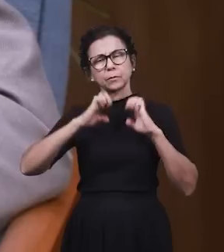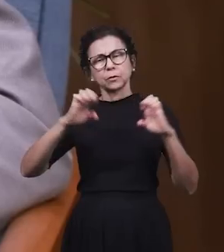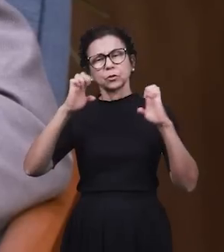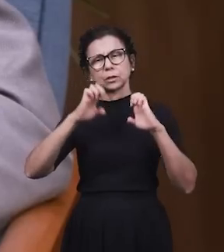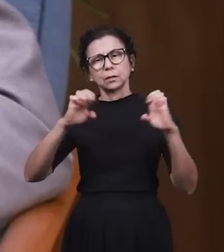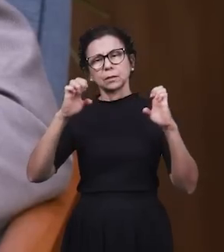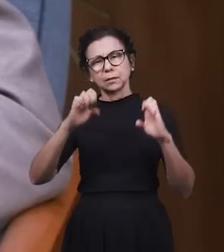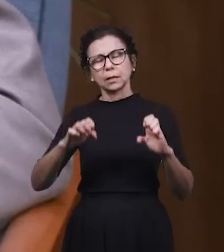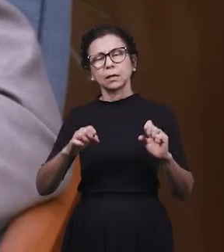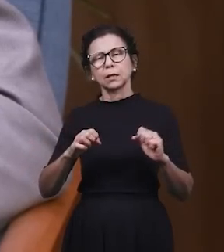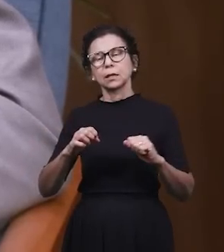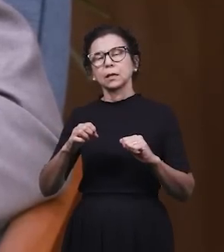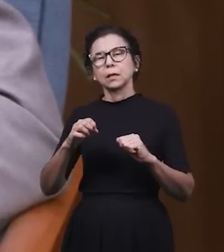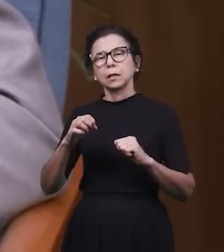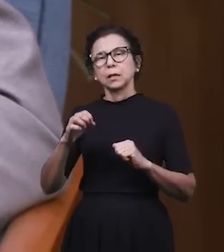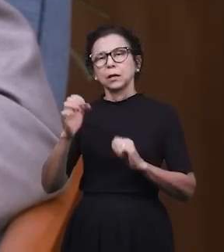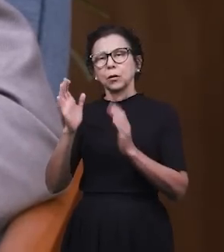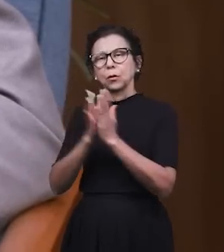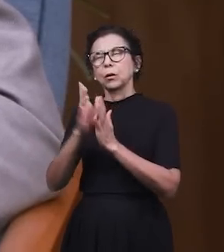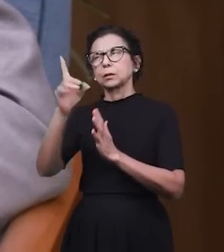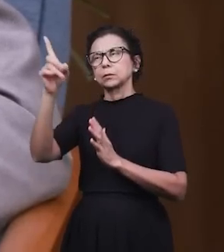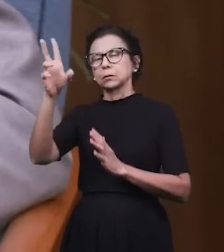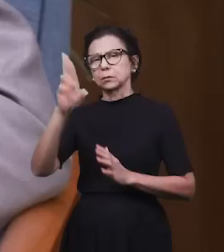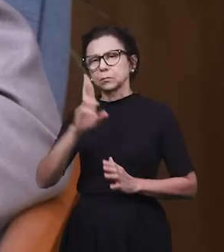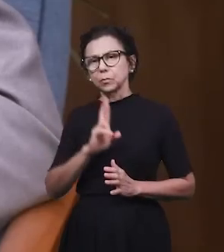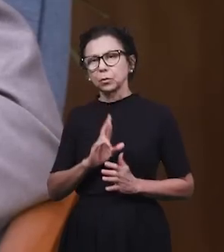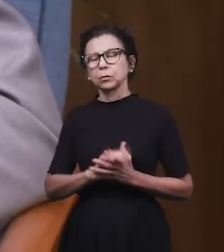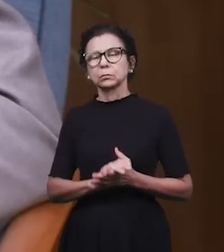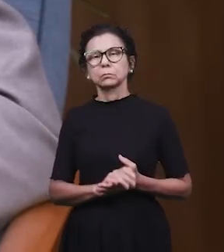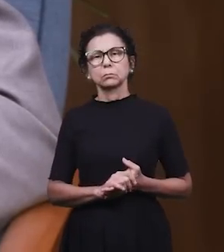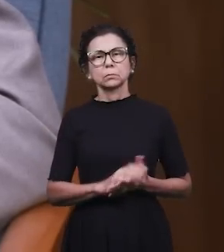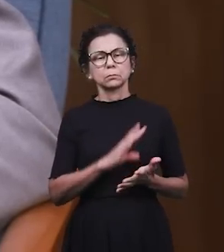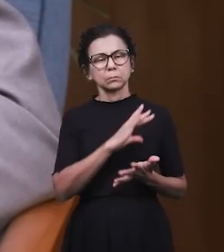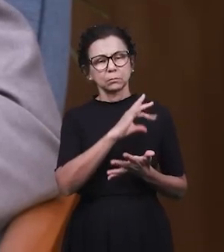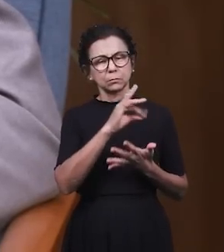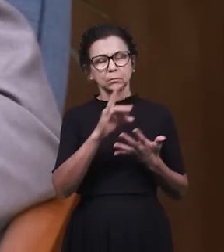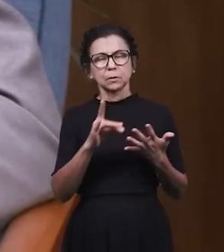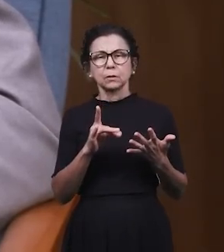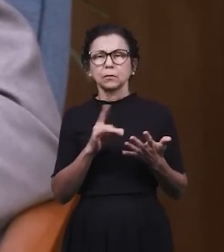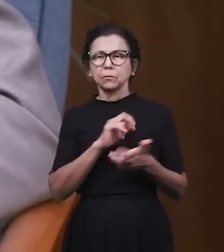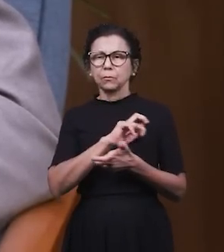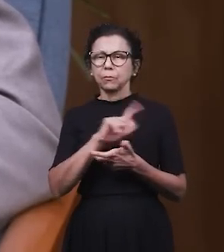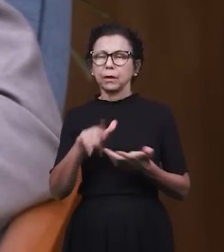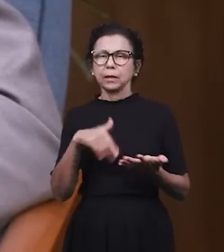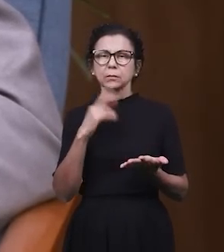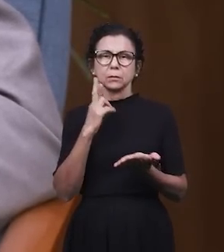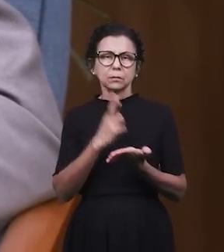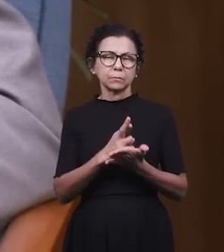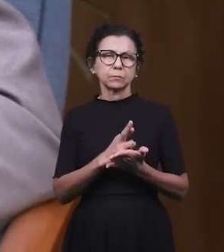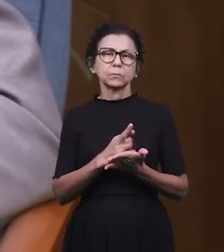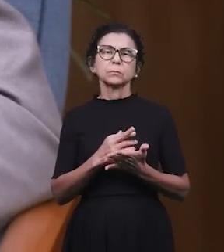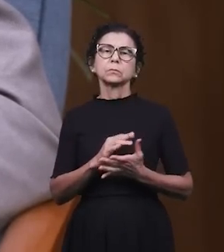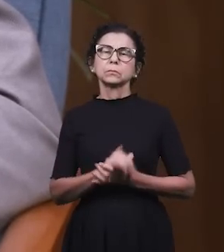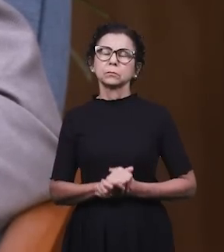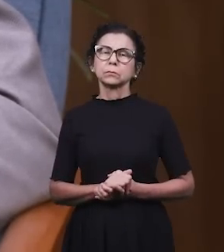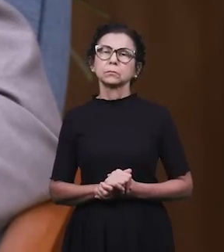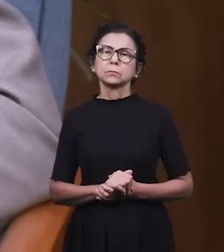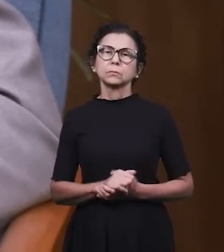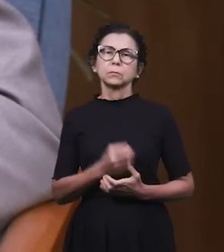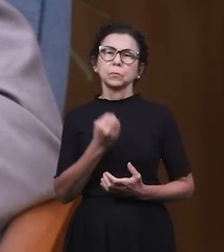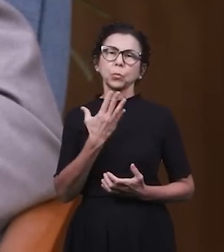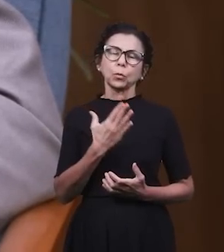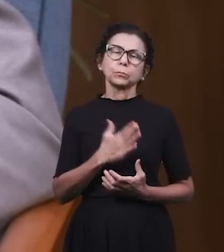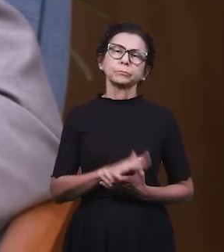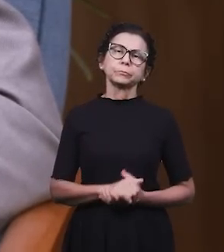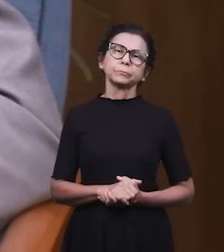resultados na sua vida, ele tem resposta às orações, são os frutos que são o resultado de que, de fato, o coração dele